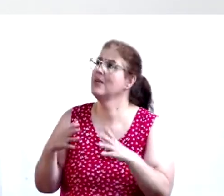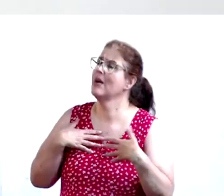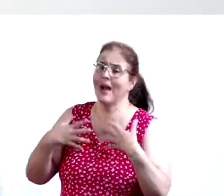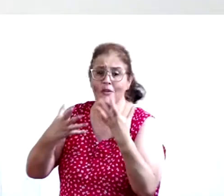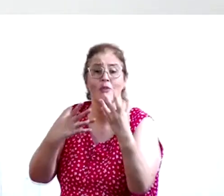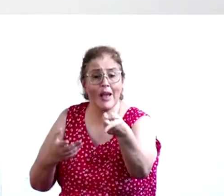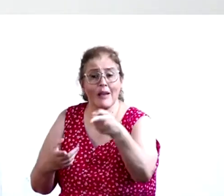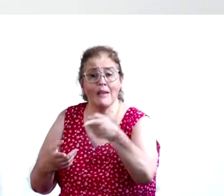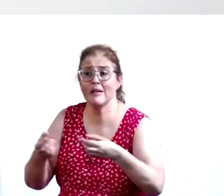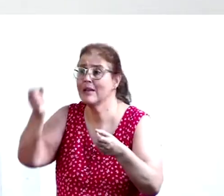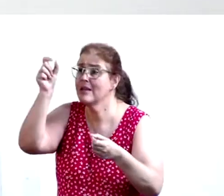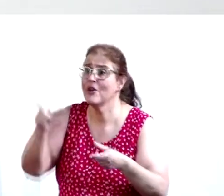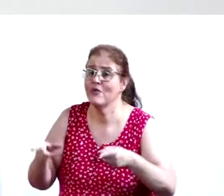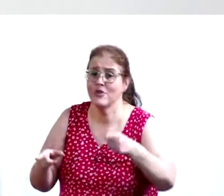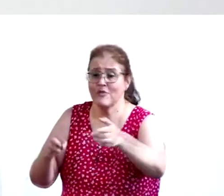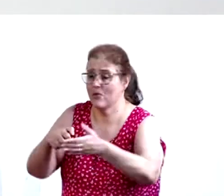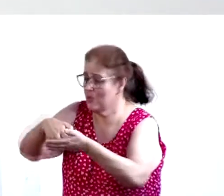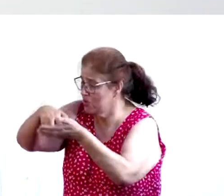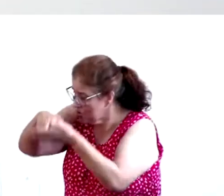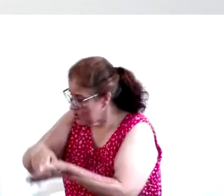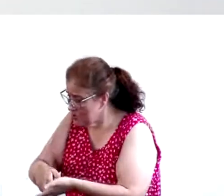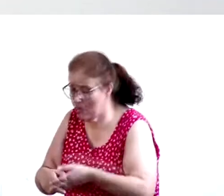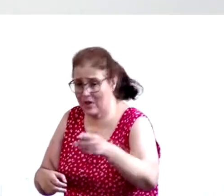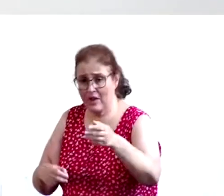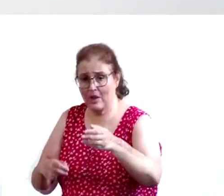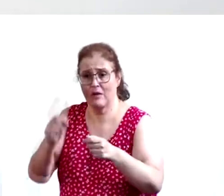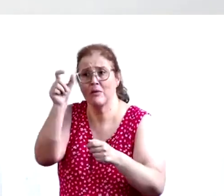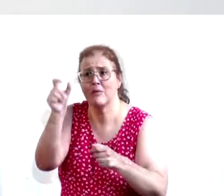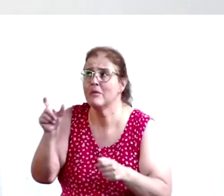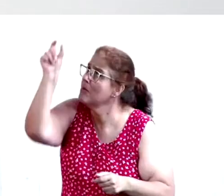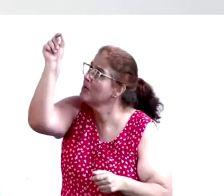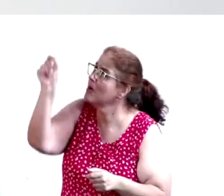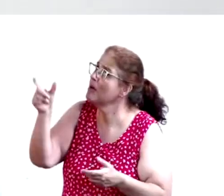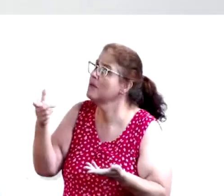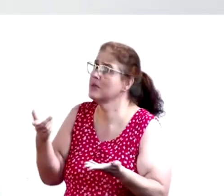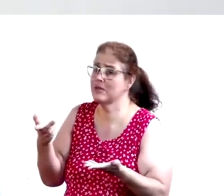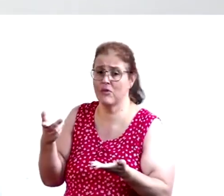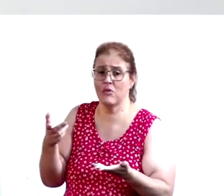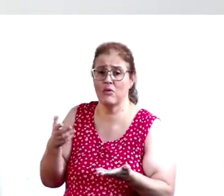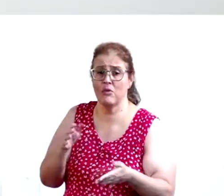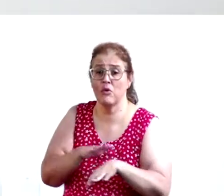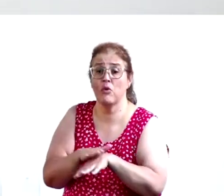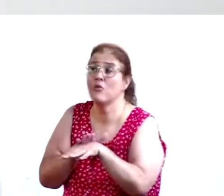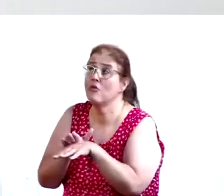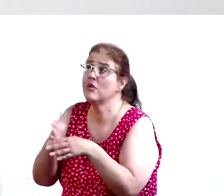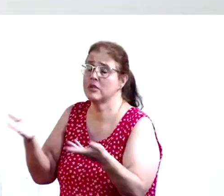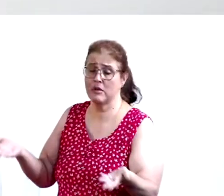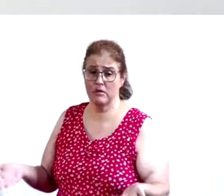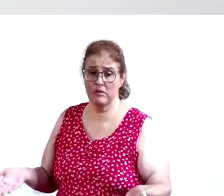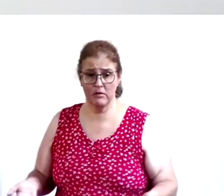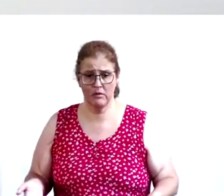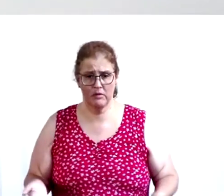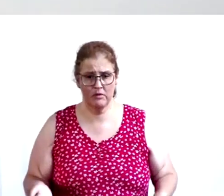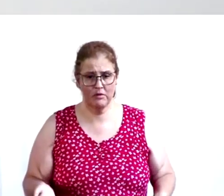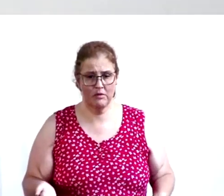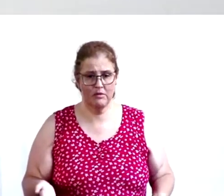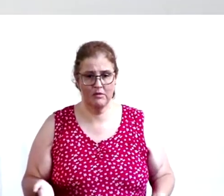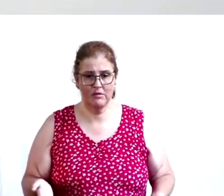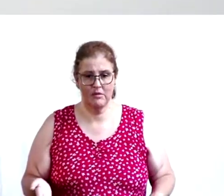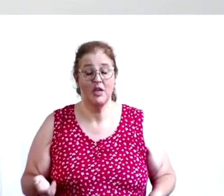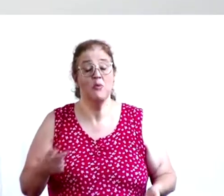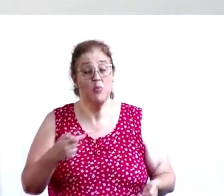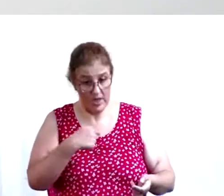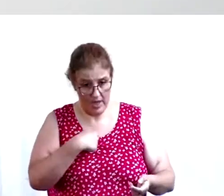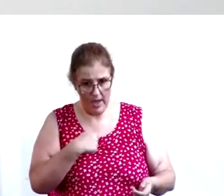A quem vocês vão se ajoelhar? Com quem vocês vão conversar? Porque eu e a minha casa serviremos ao